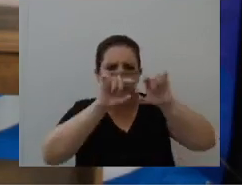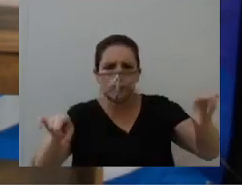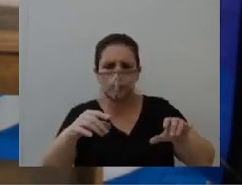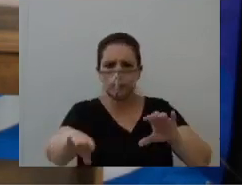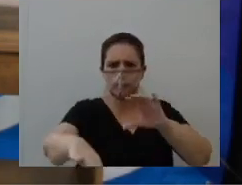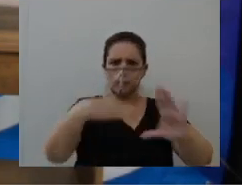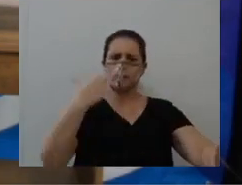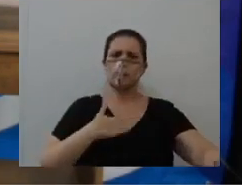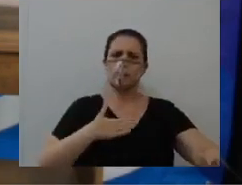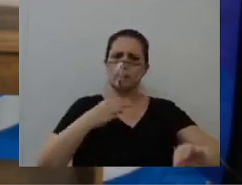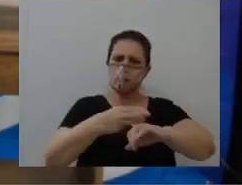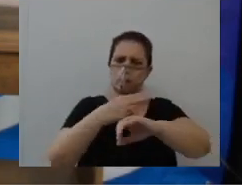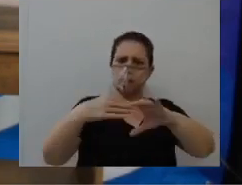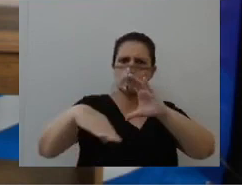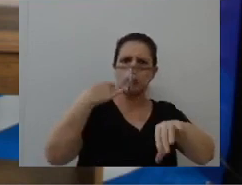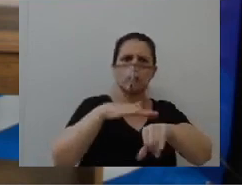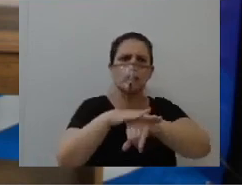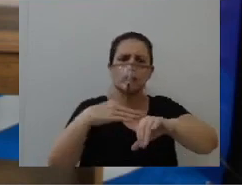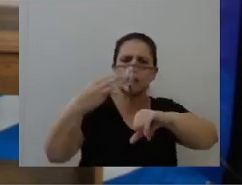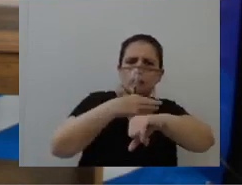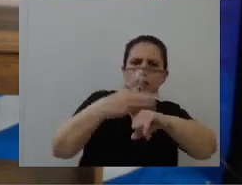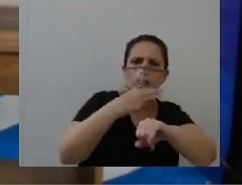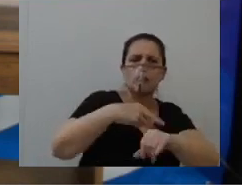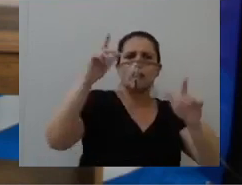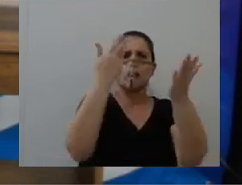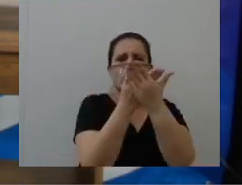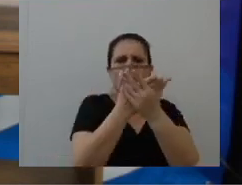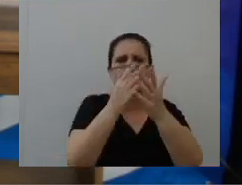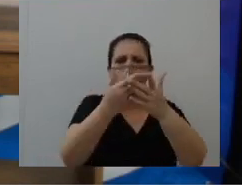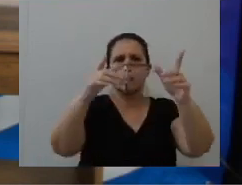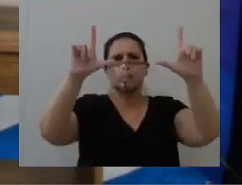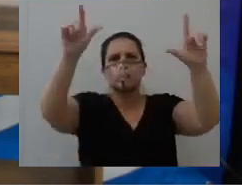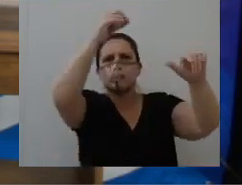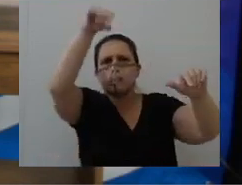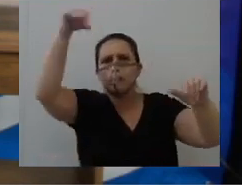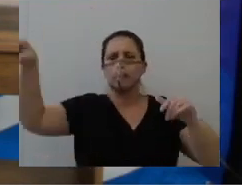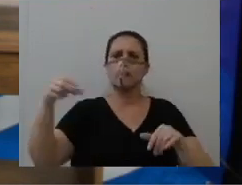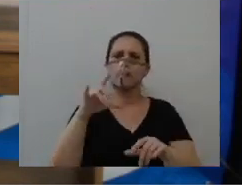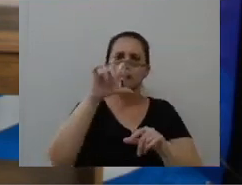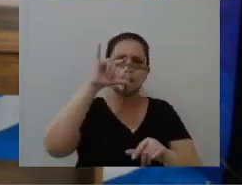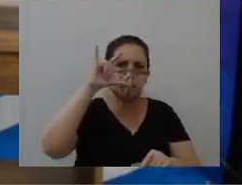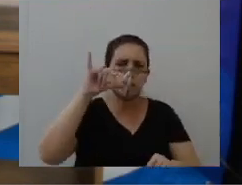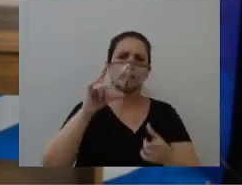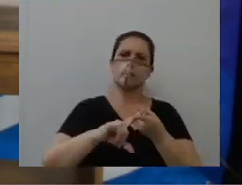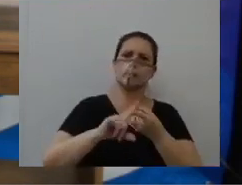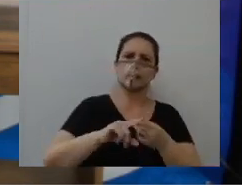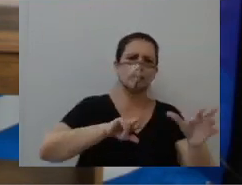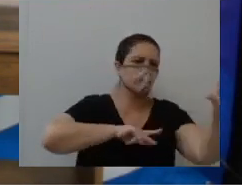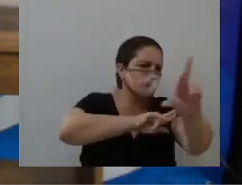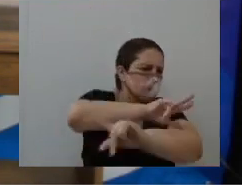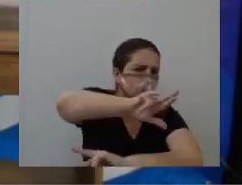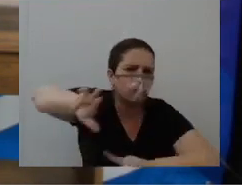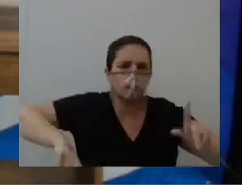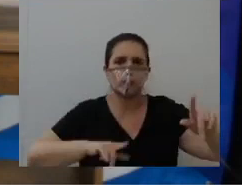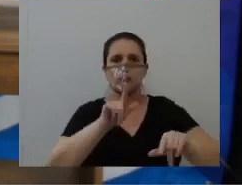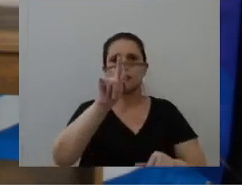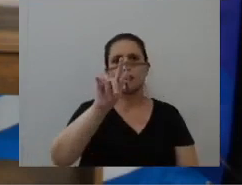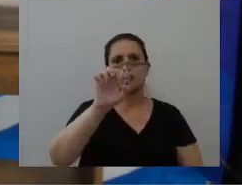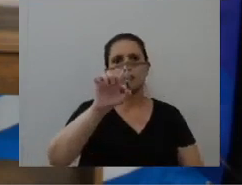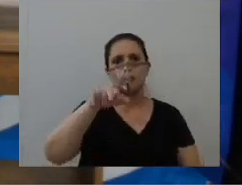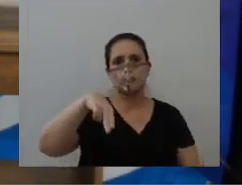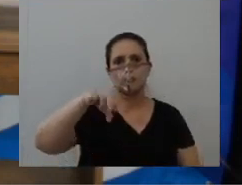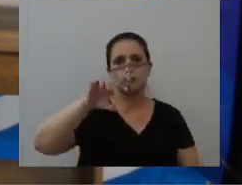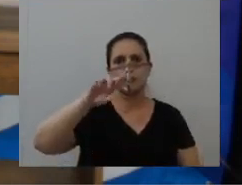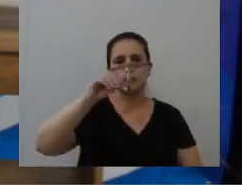a conversa no WhatsApp que você tem com seus amigos, nos grupos da escola, tá? O Instagram. O gênero textual é a forma que a gente se